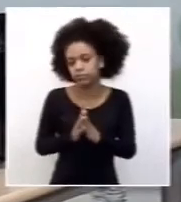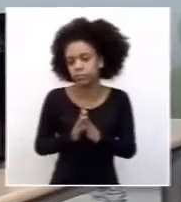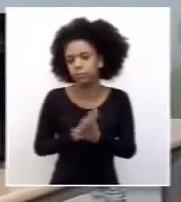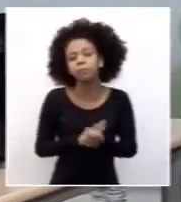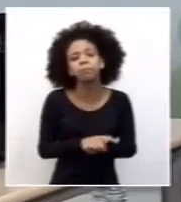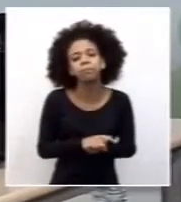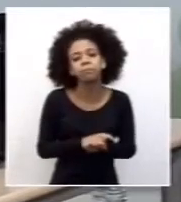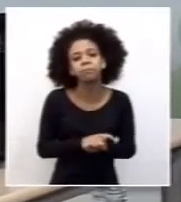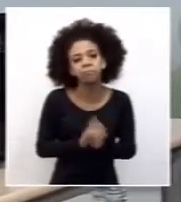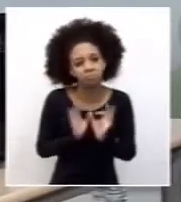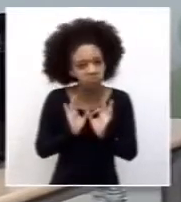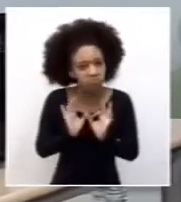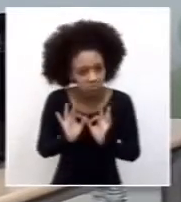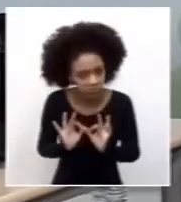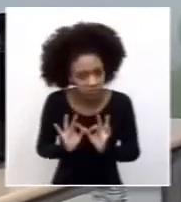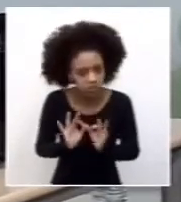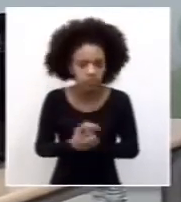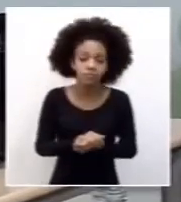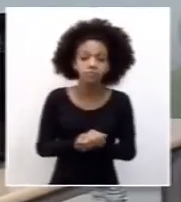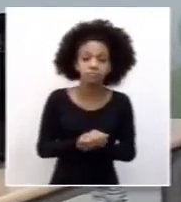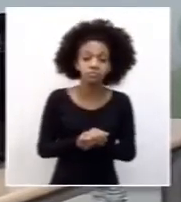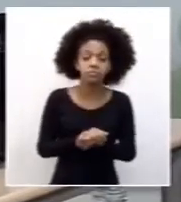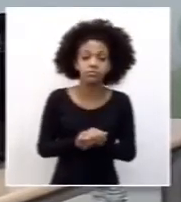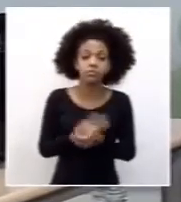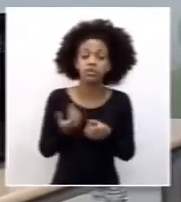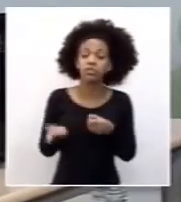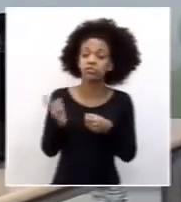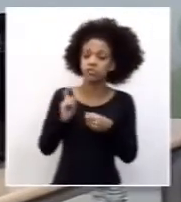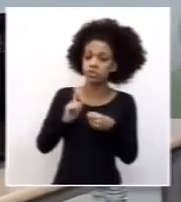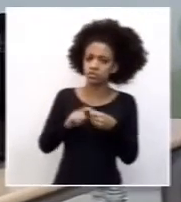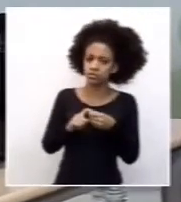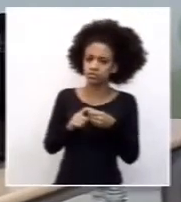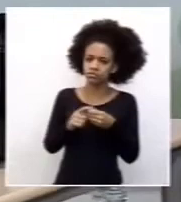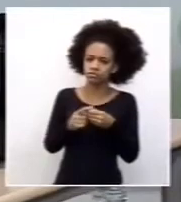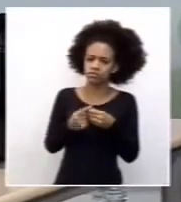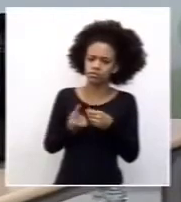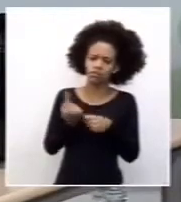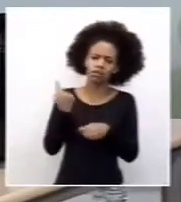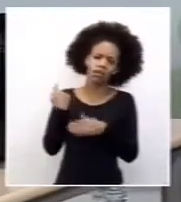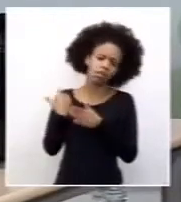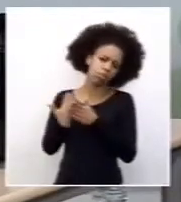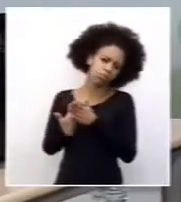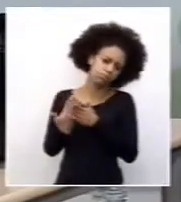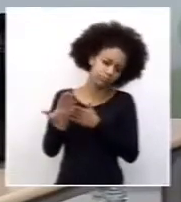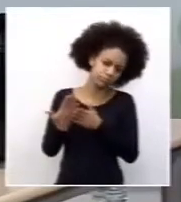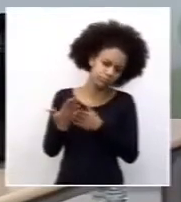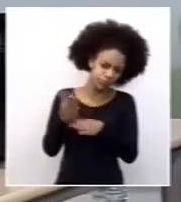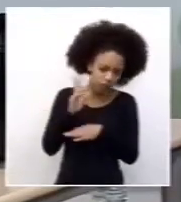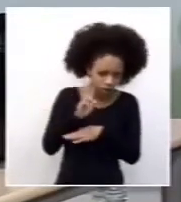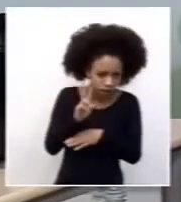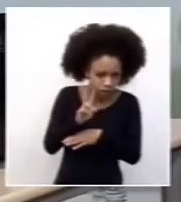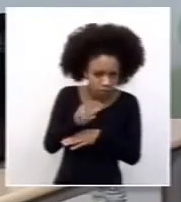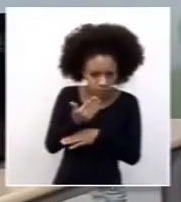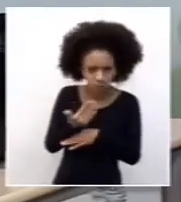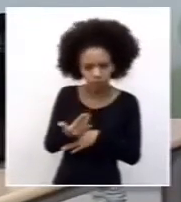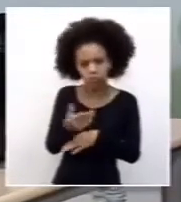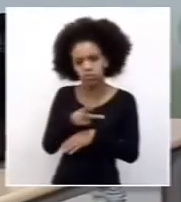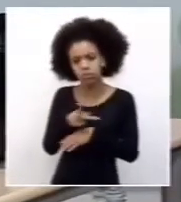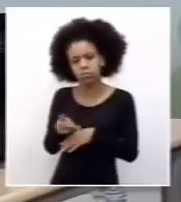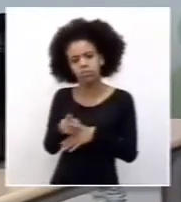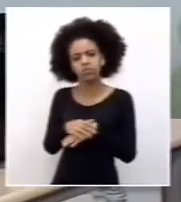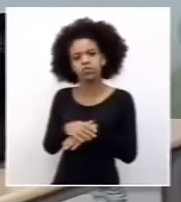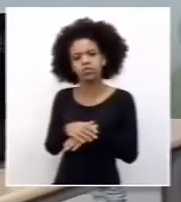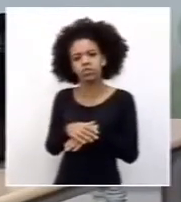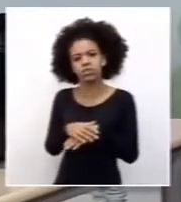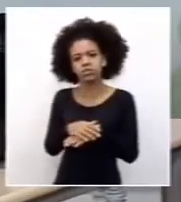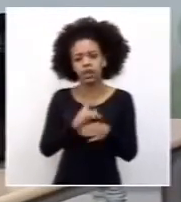tecnológicos. Né? Perfeito a sua colocação. Tá? Voltando, né, lá do princípio, né, professor Bruno, né, lembra que nós pedimos que os professores